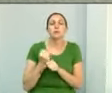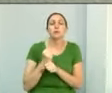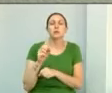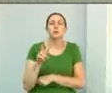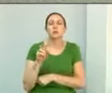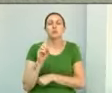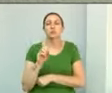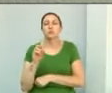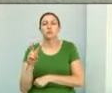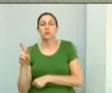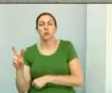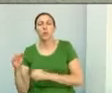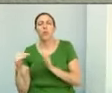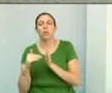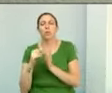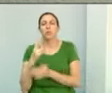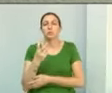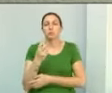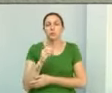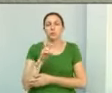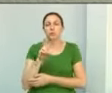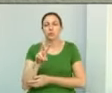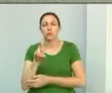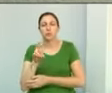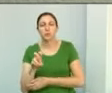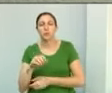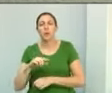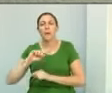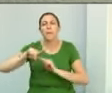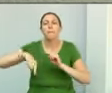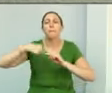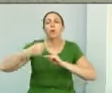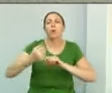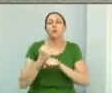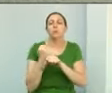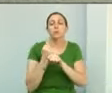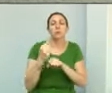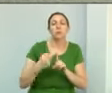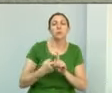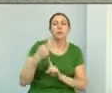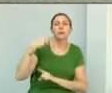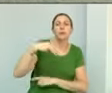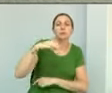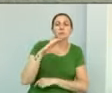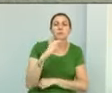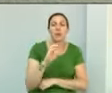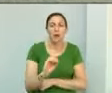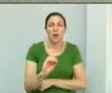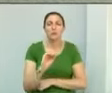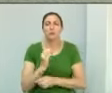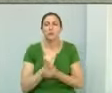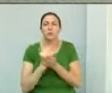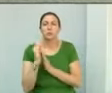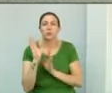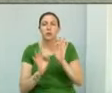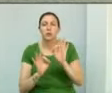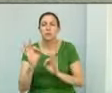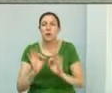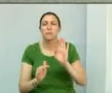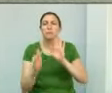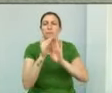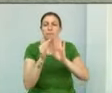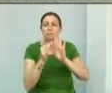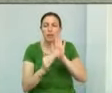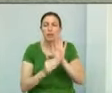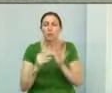Agora, no próximo ano, em março, nós já começamos a trabalhar no plano plurianual, no próximo plano plurianual, que vai vigorar